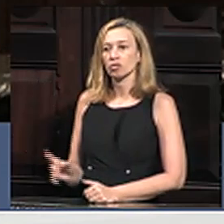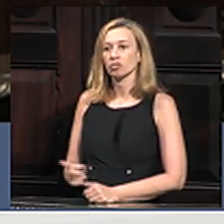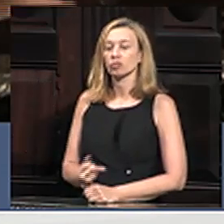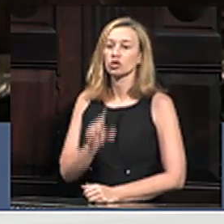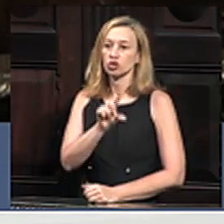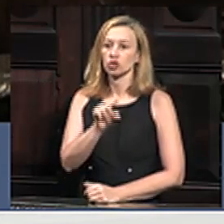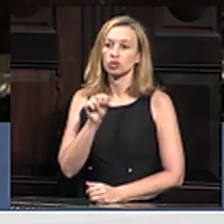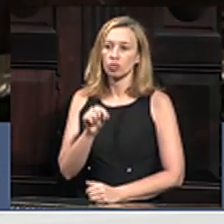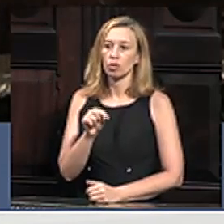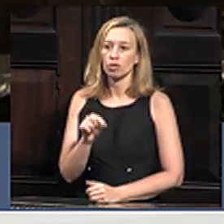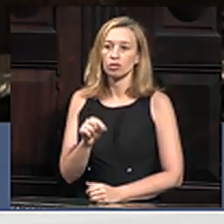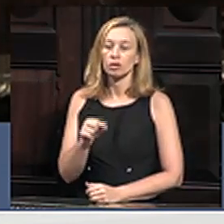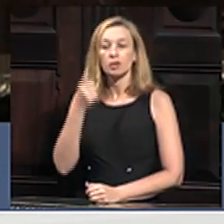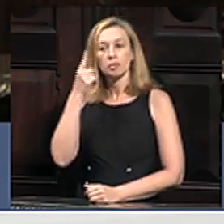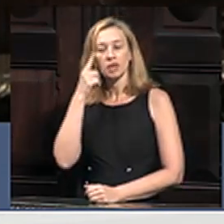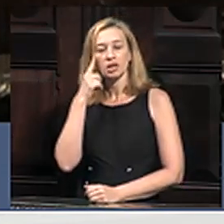hoje,